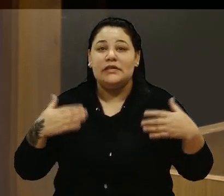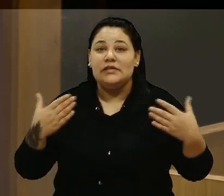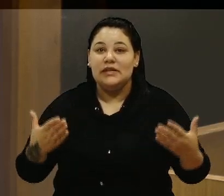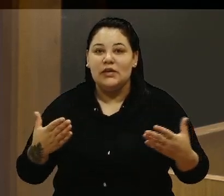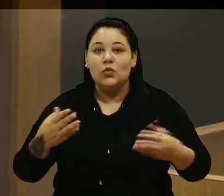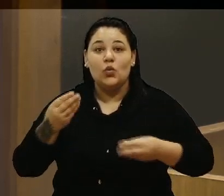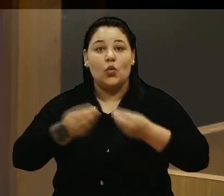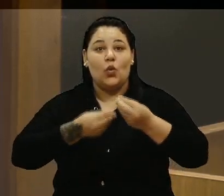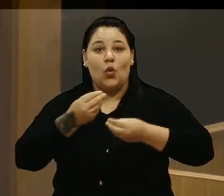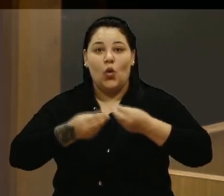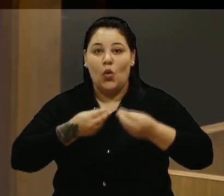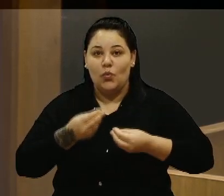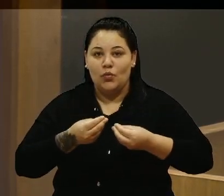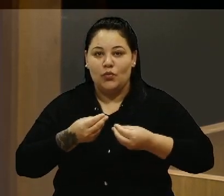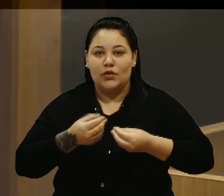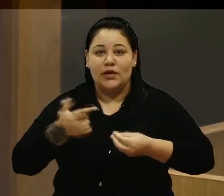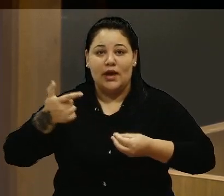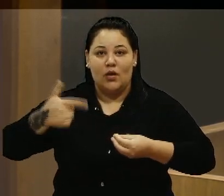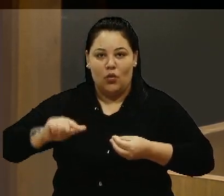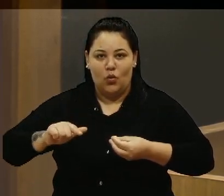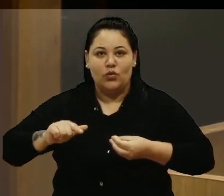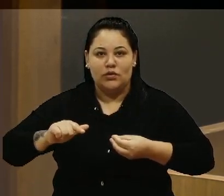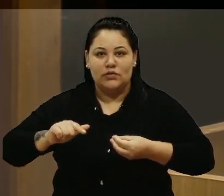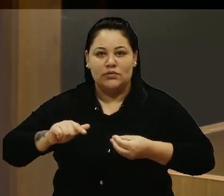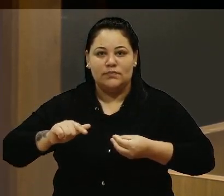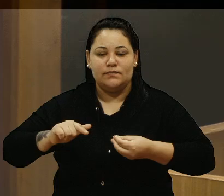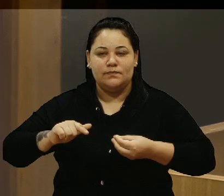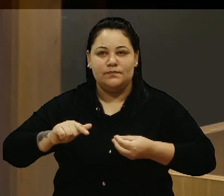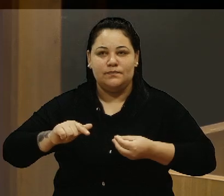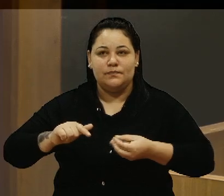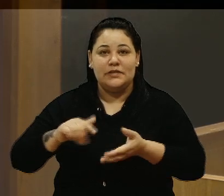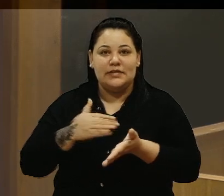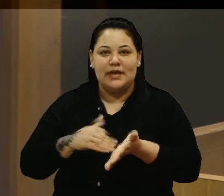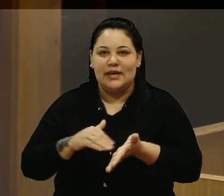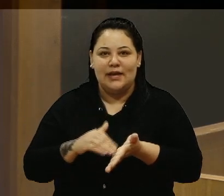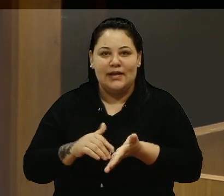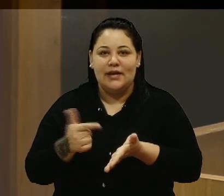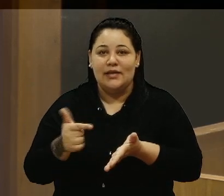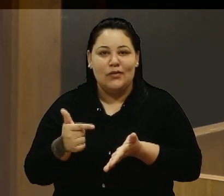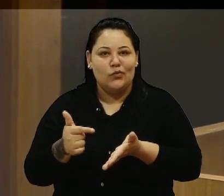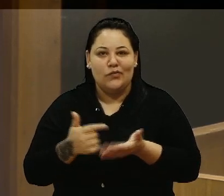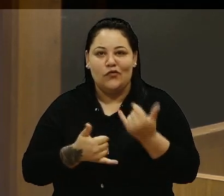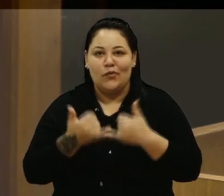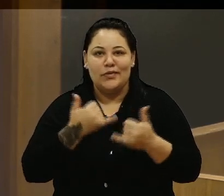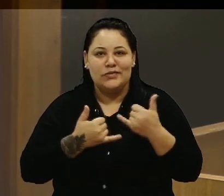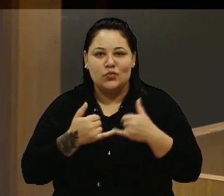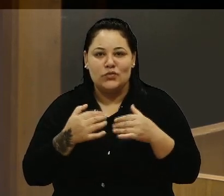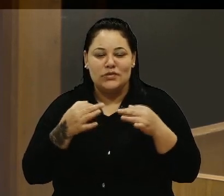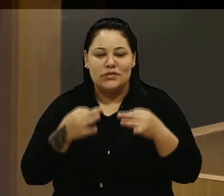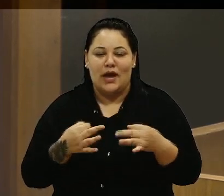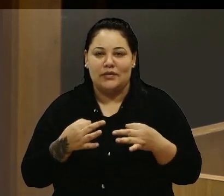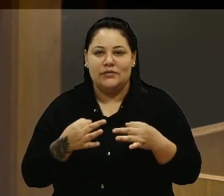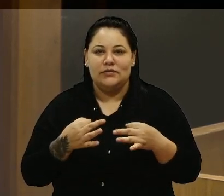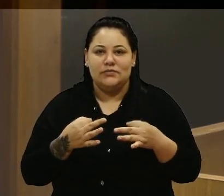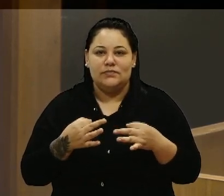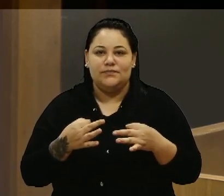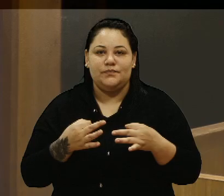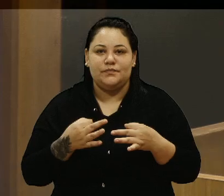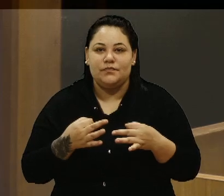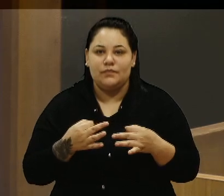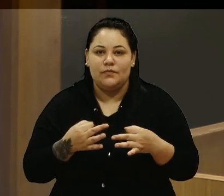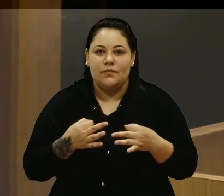antiga secretária atual adjunta não passou a informação correta? Isso coloca em xeque